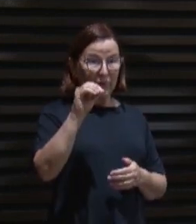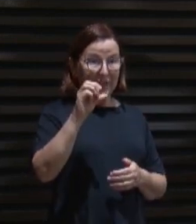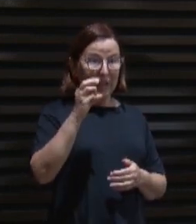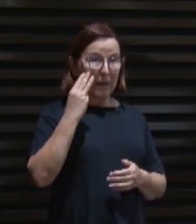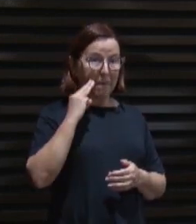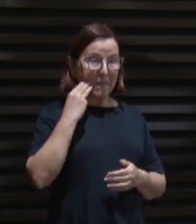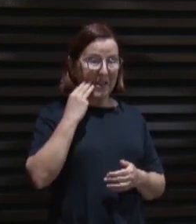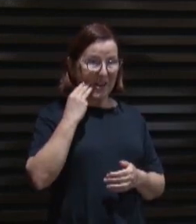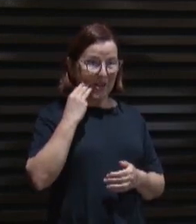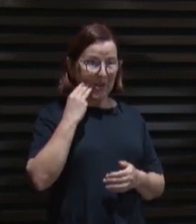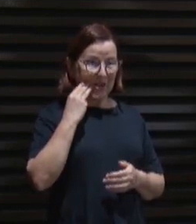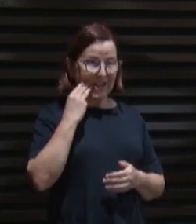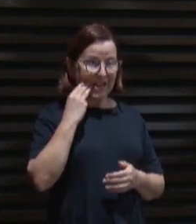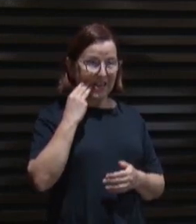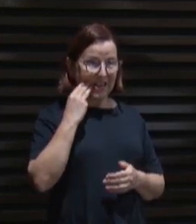no mundo.